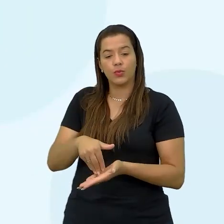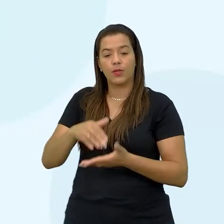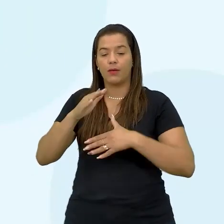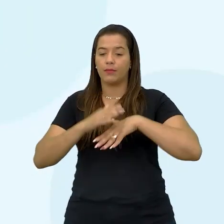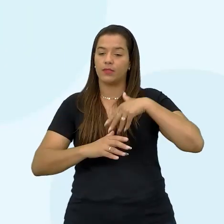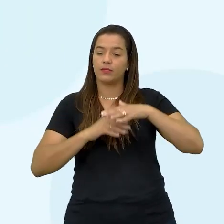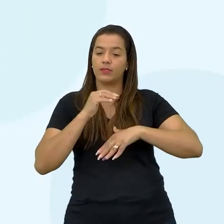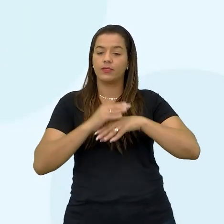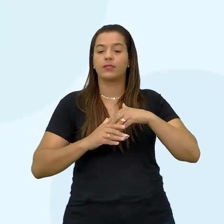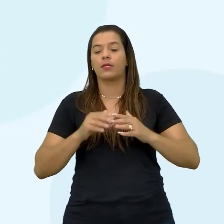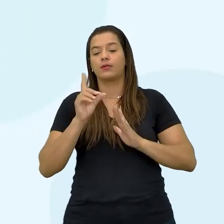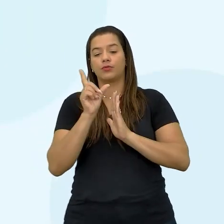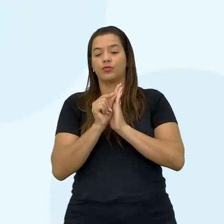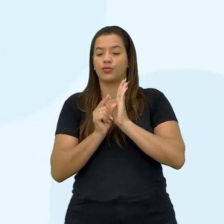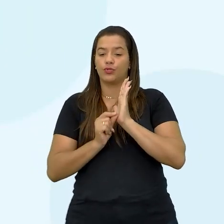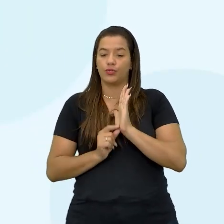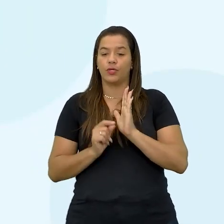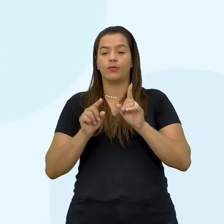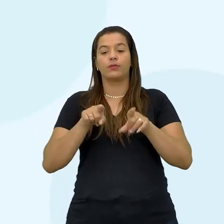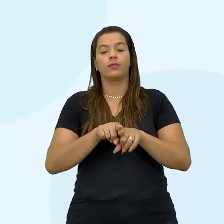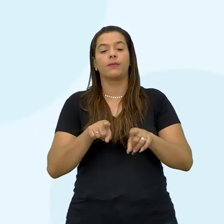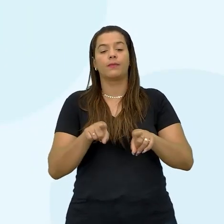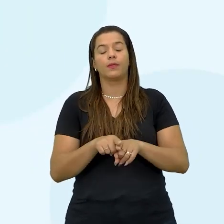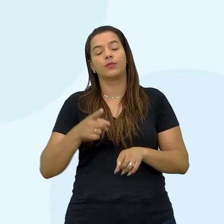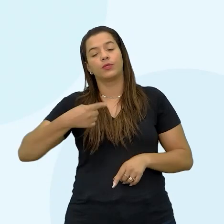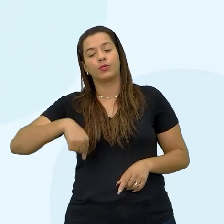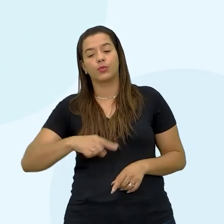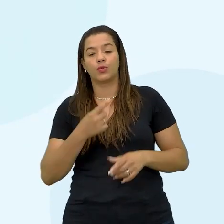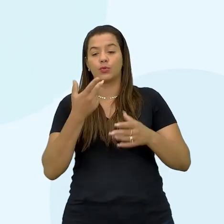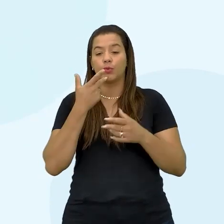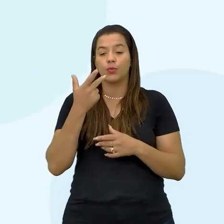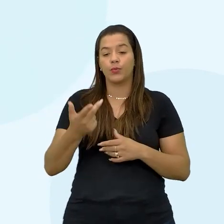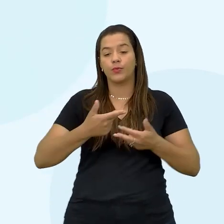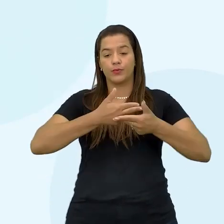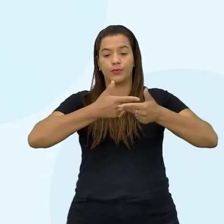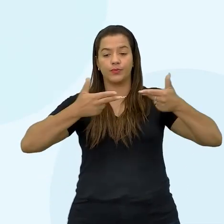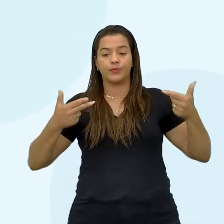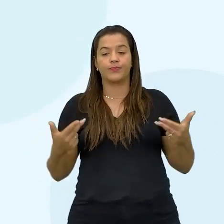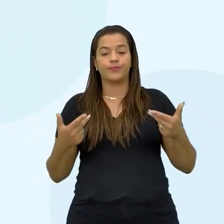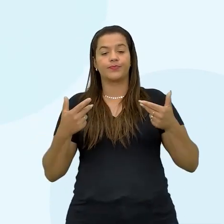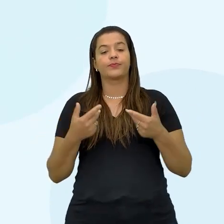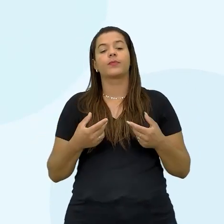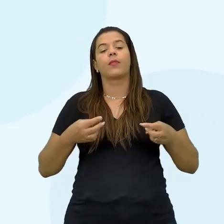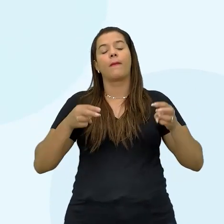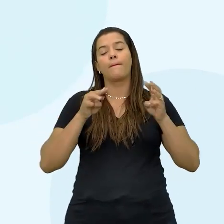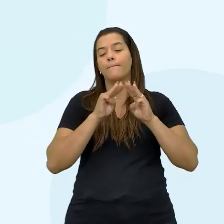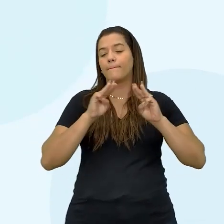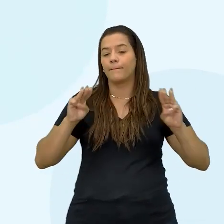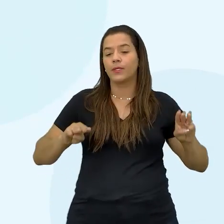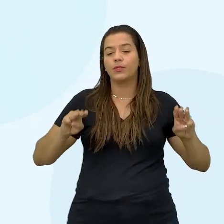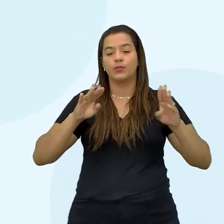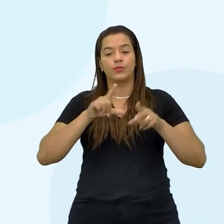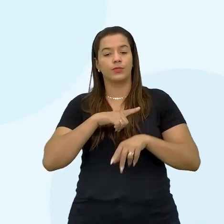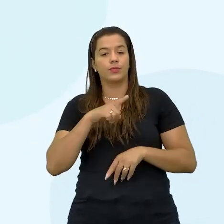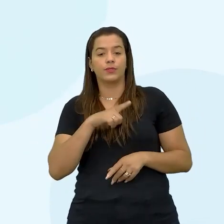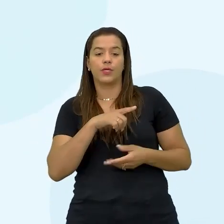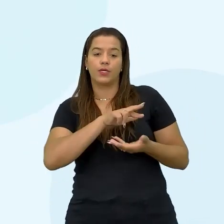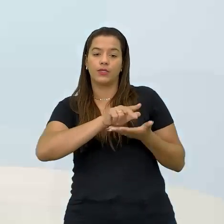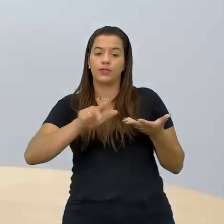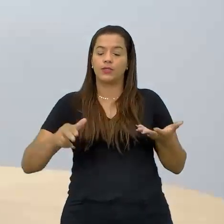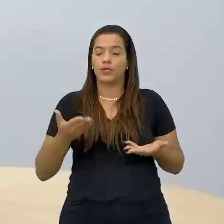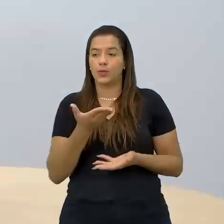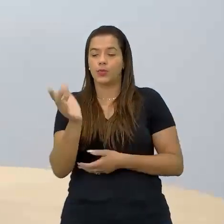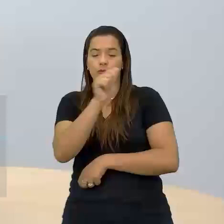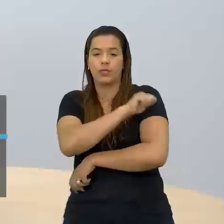aí, habilidades digitais, já que nós estamos falando dessas multimídias que os estudantes têm